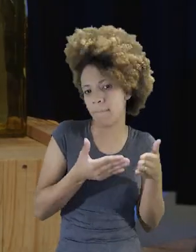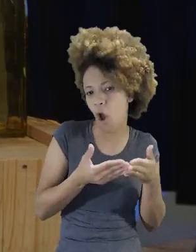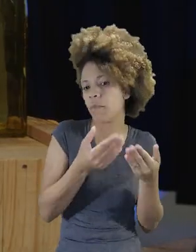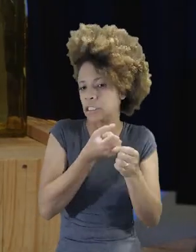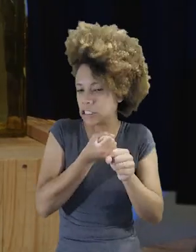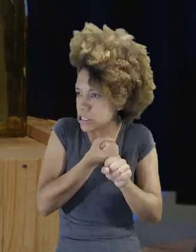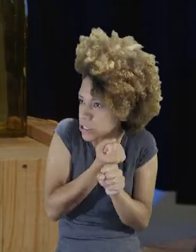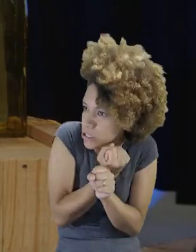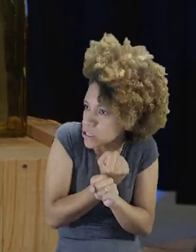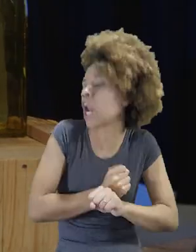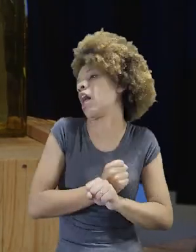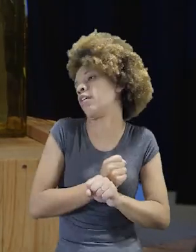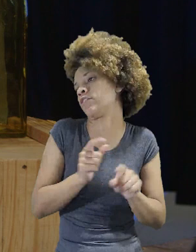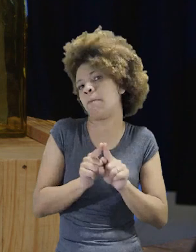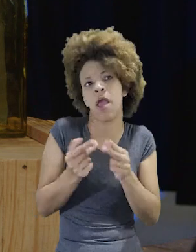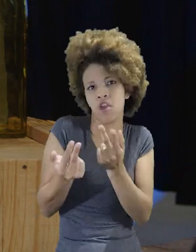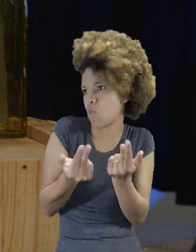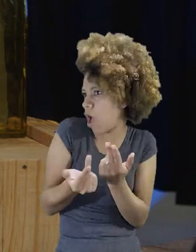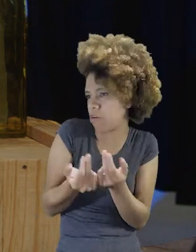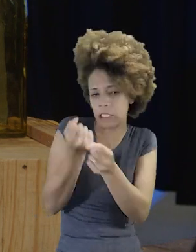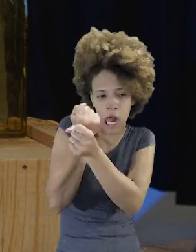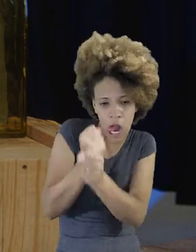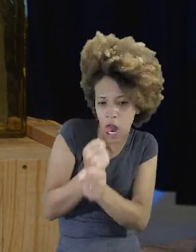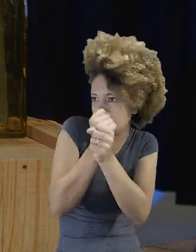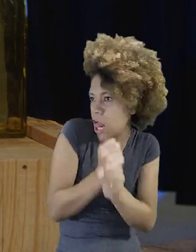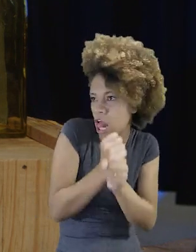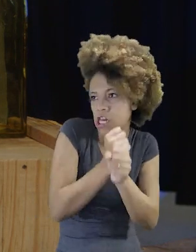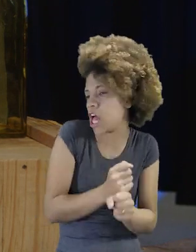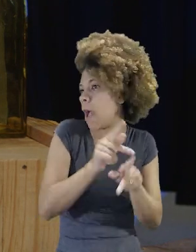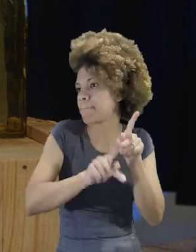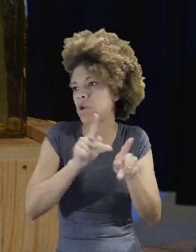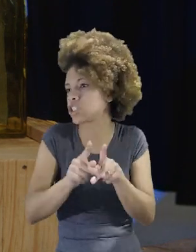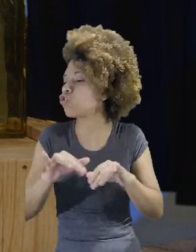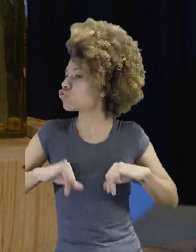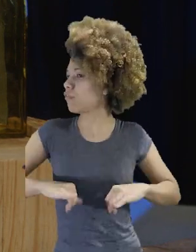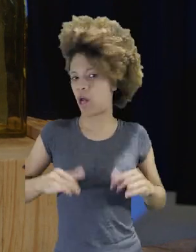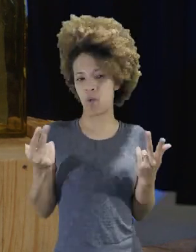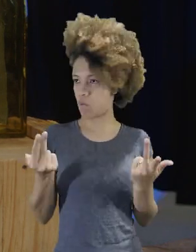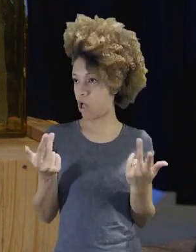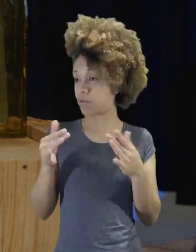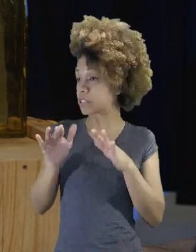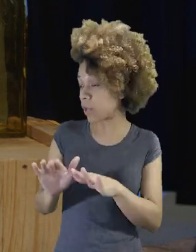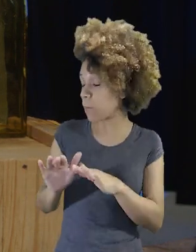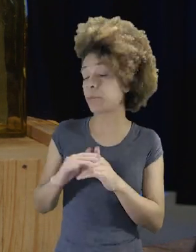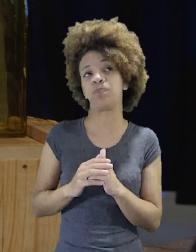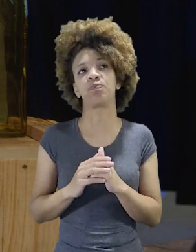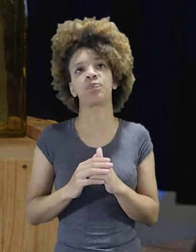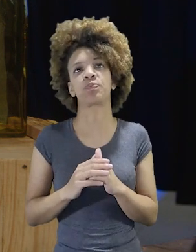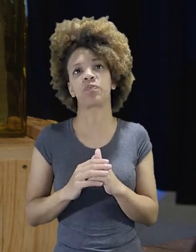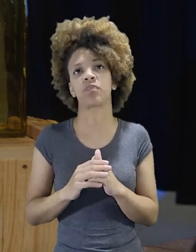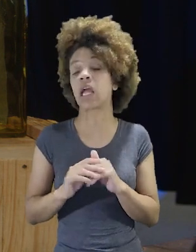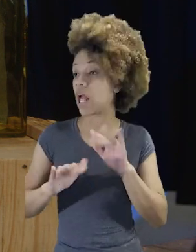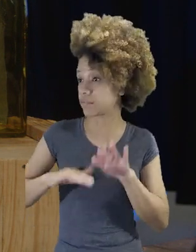Então é muito muito das coisas que que eles cantava que